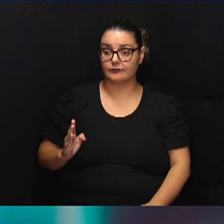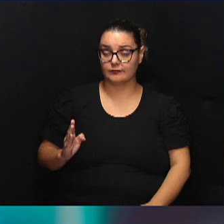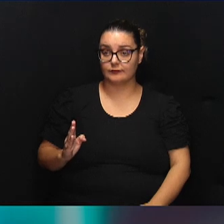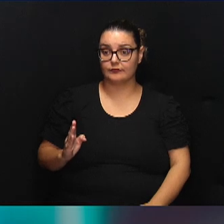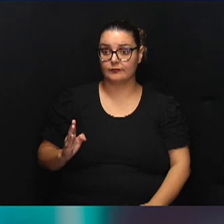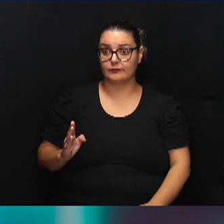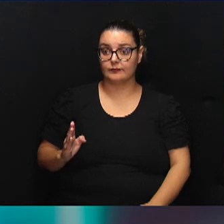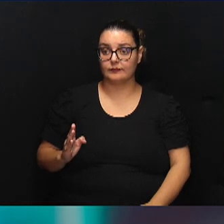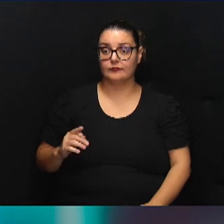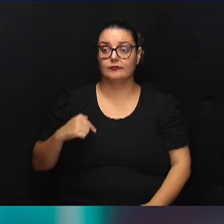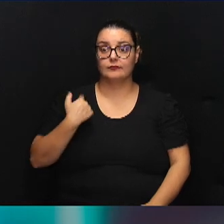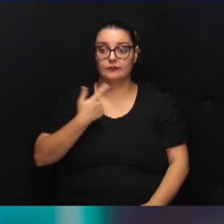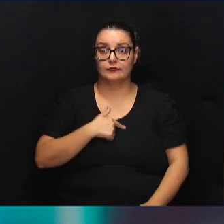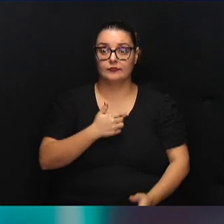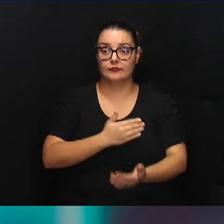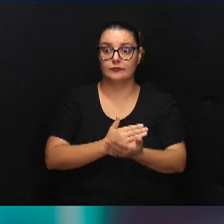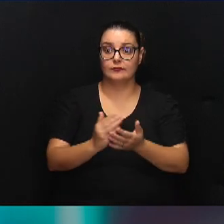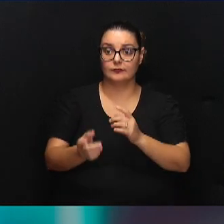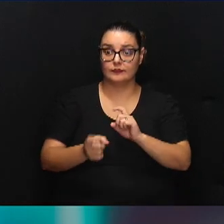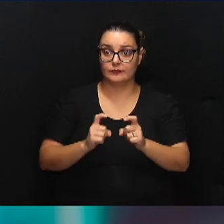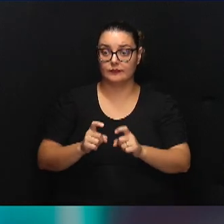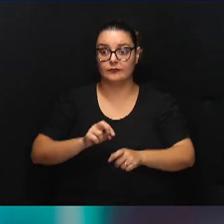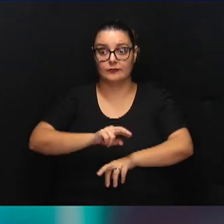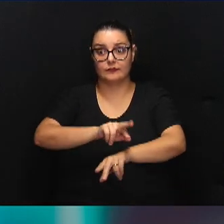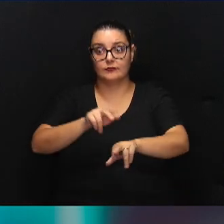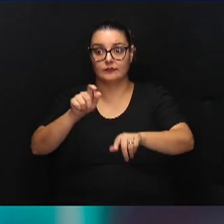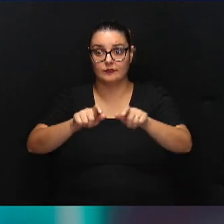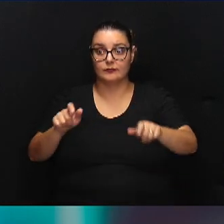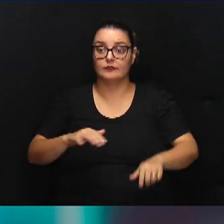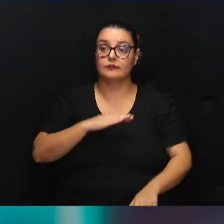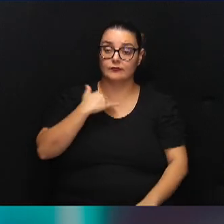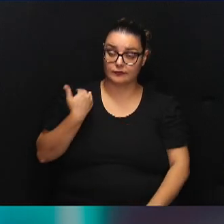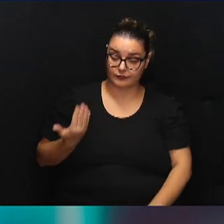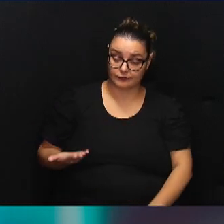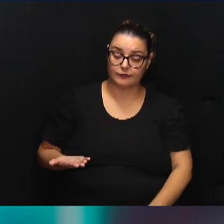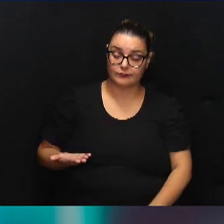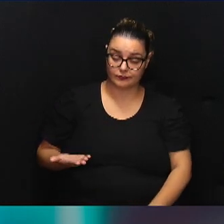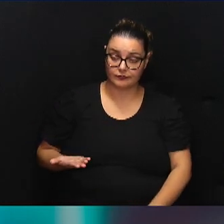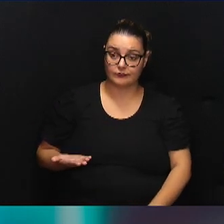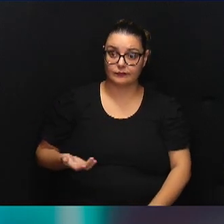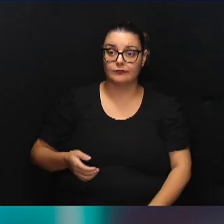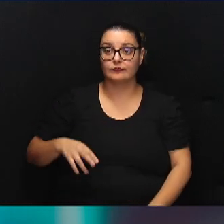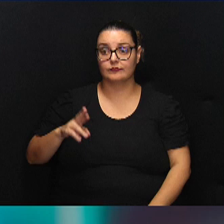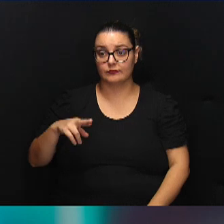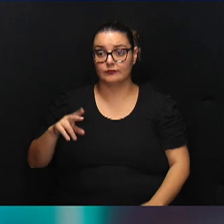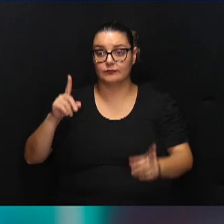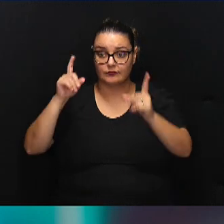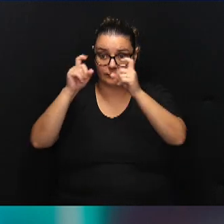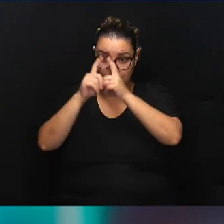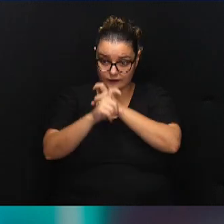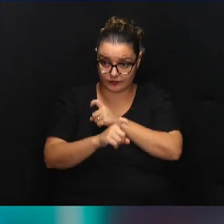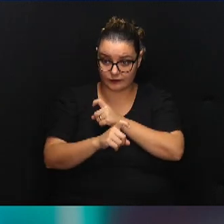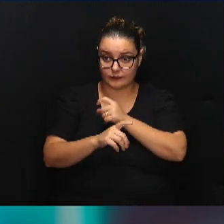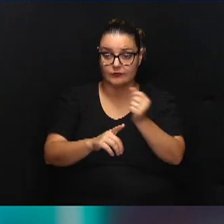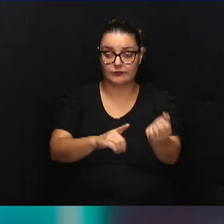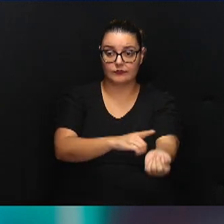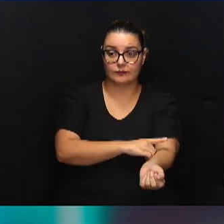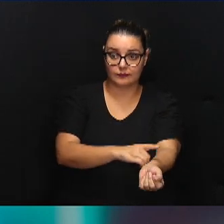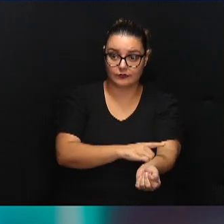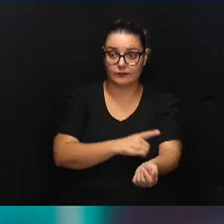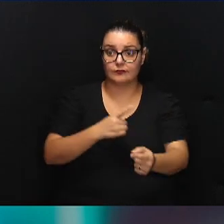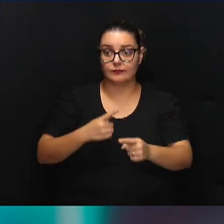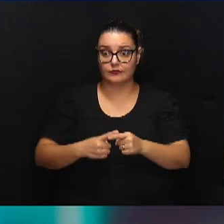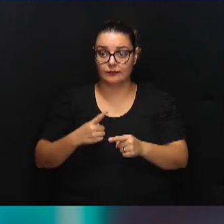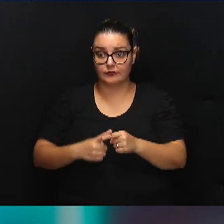a gente começou a nossa reunião, dezenas de pessoas já morreram, em função das complicações do diabetes, porque